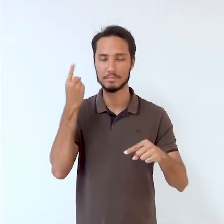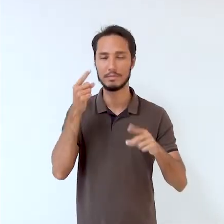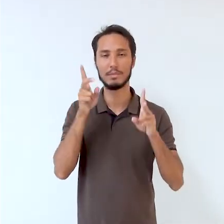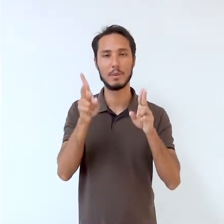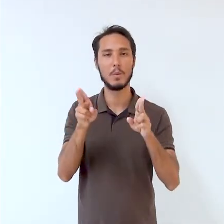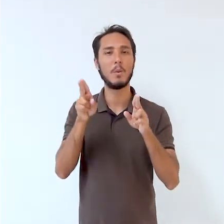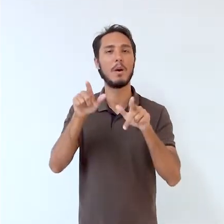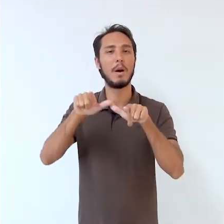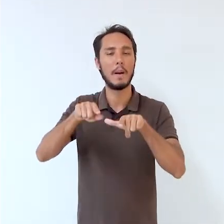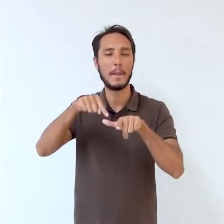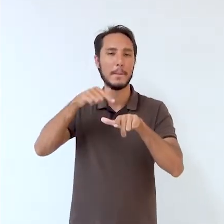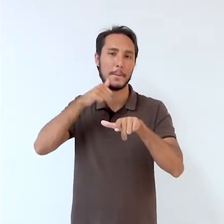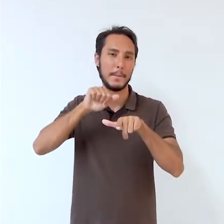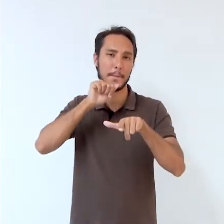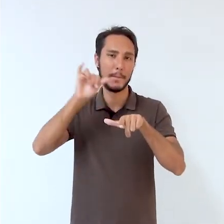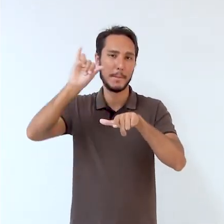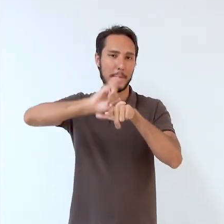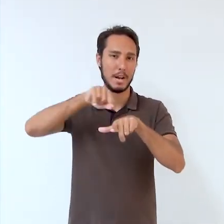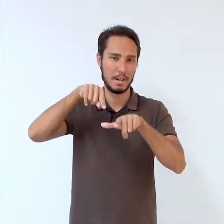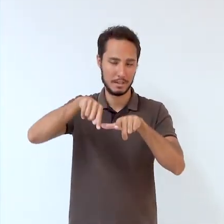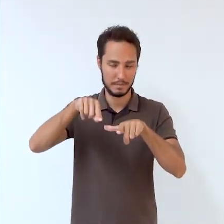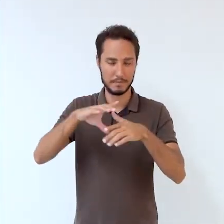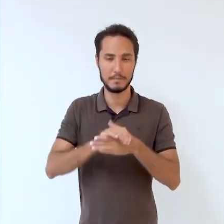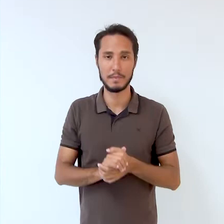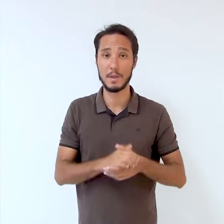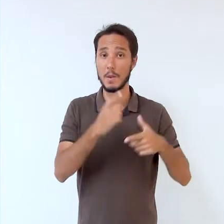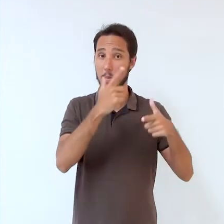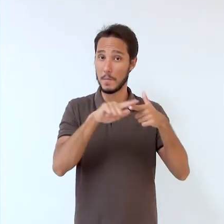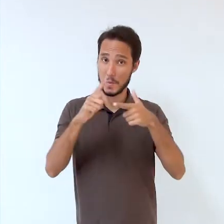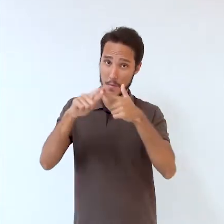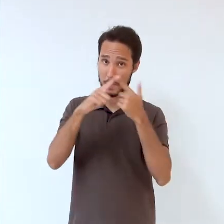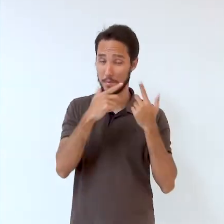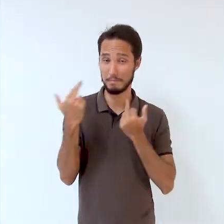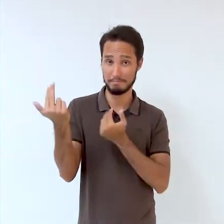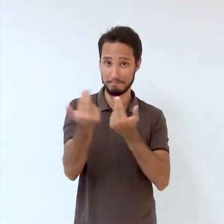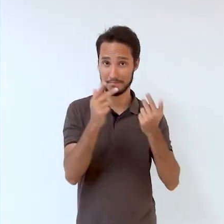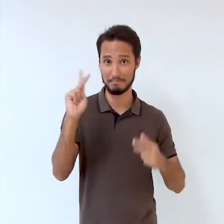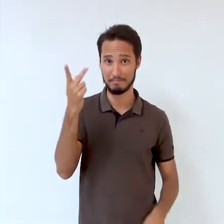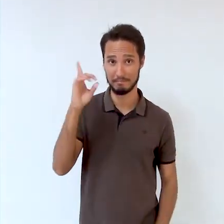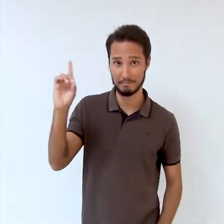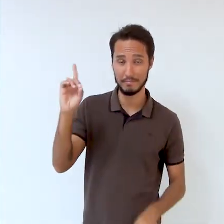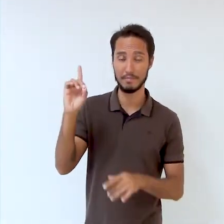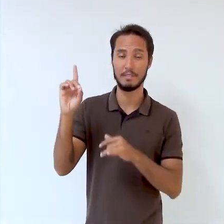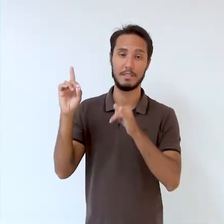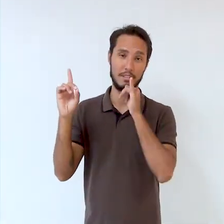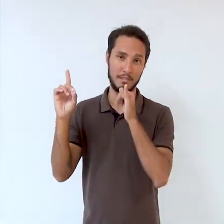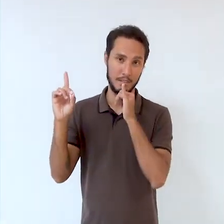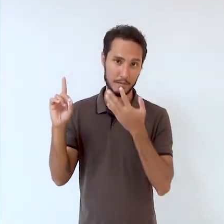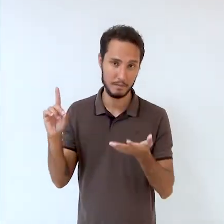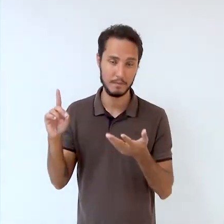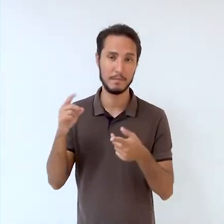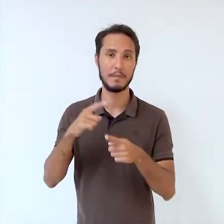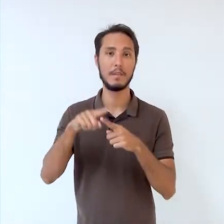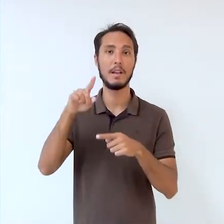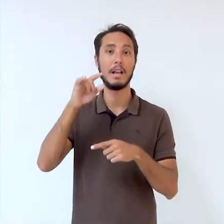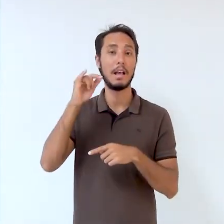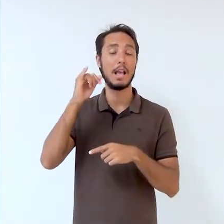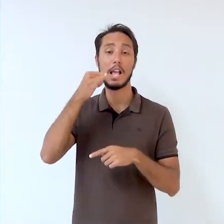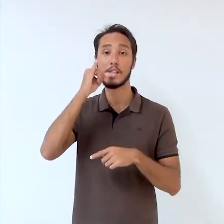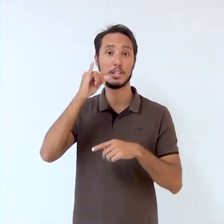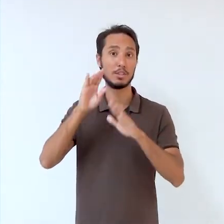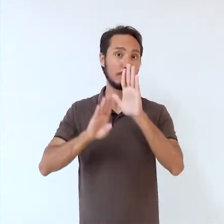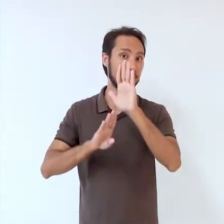o mesmo que acontece com a placa-mãe. Problemas comuns com o HD, podemos citar os picos